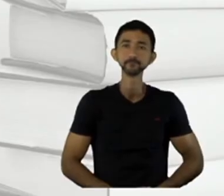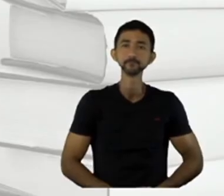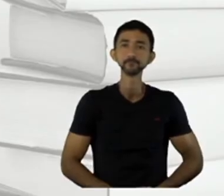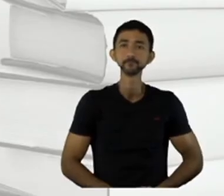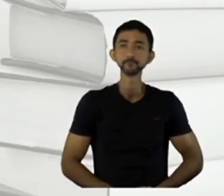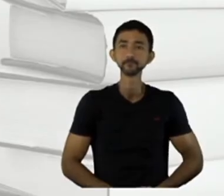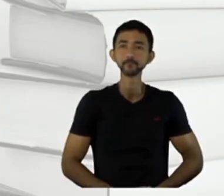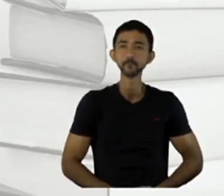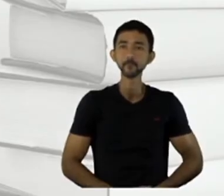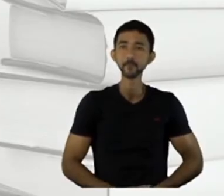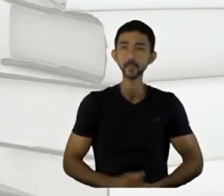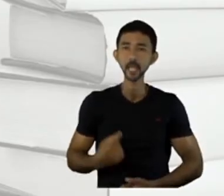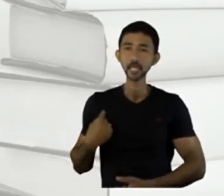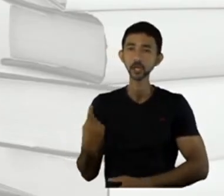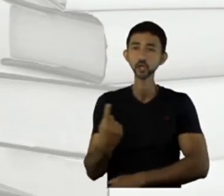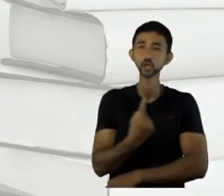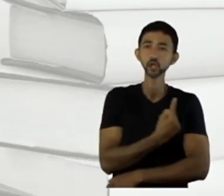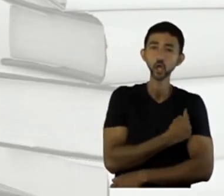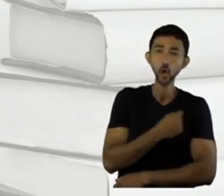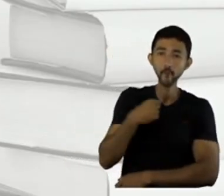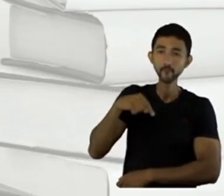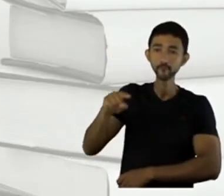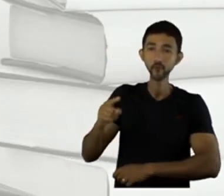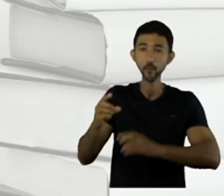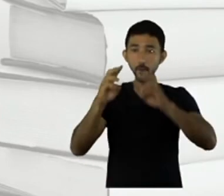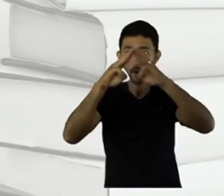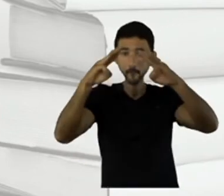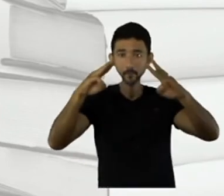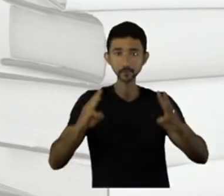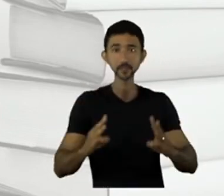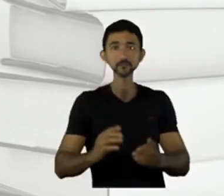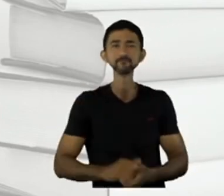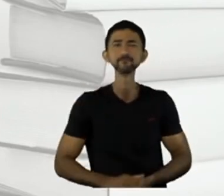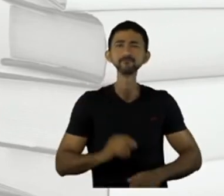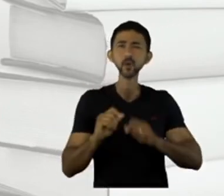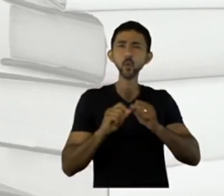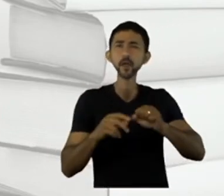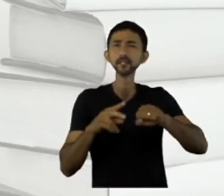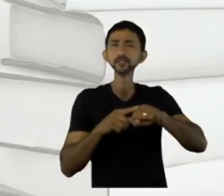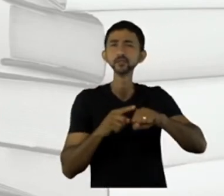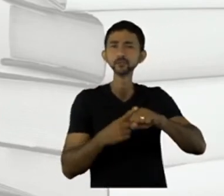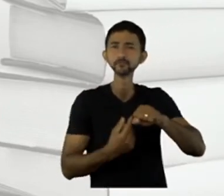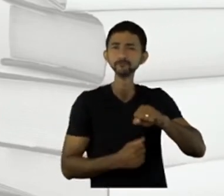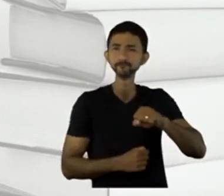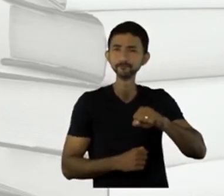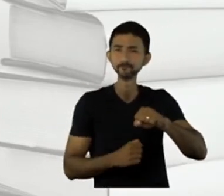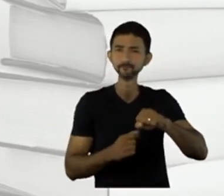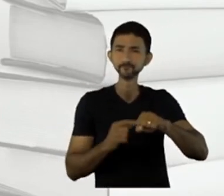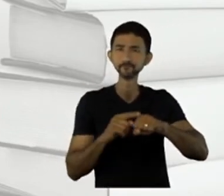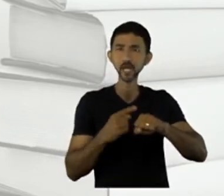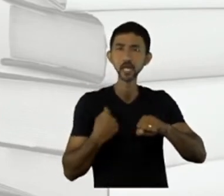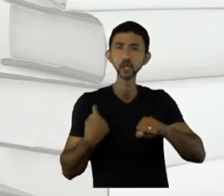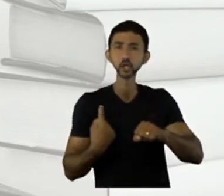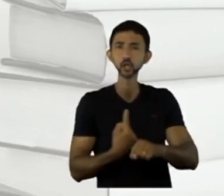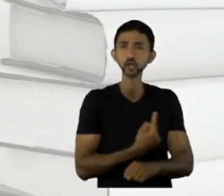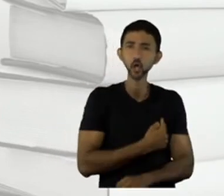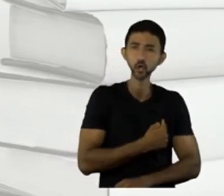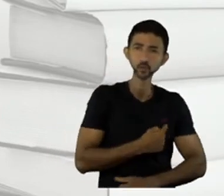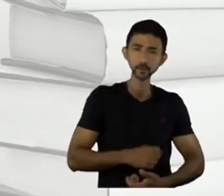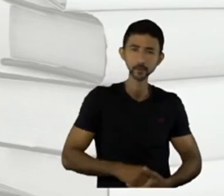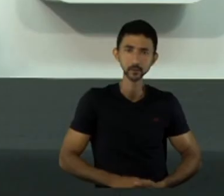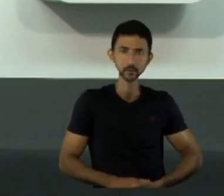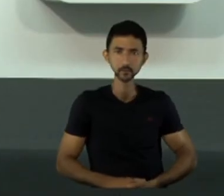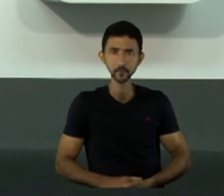frase. Nós fomos ontem ao museu. Qual é o substantivo? Nós. Este nós